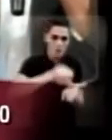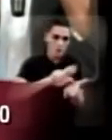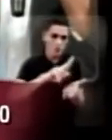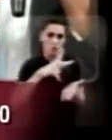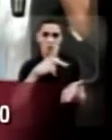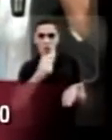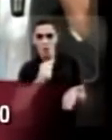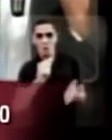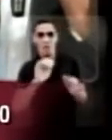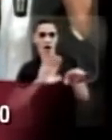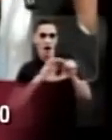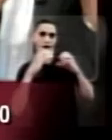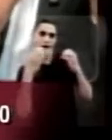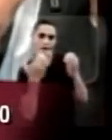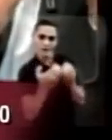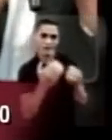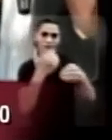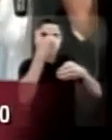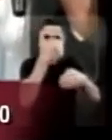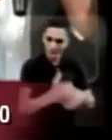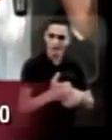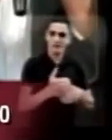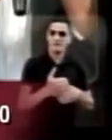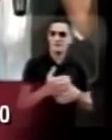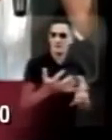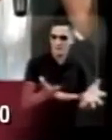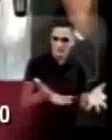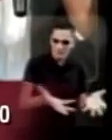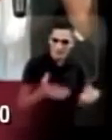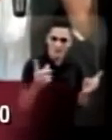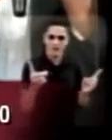a unidade de Santo Antônio para acolher Covid,